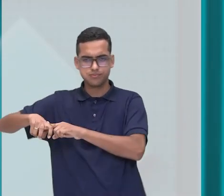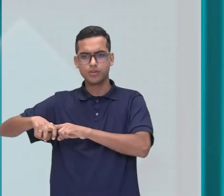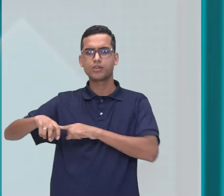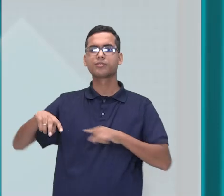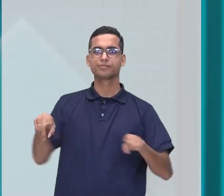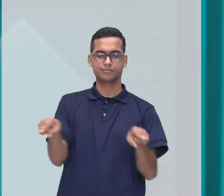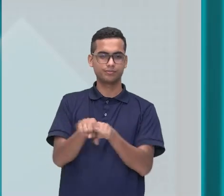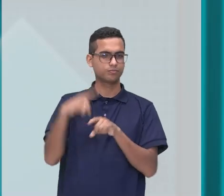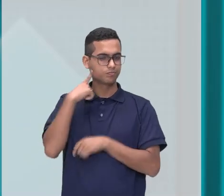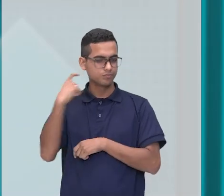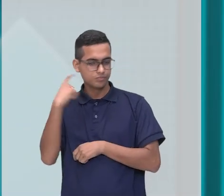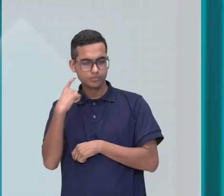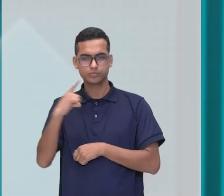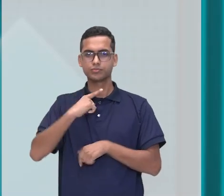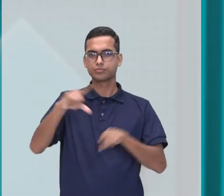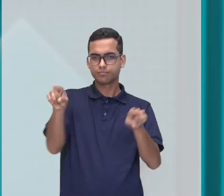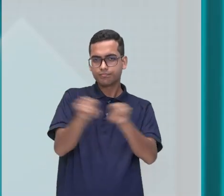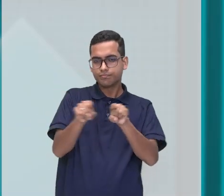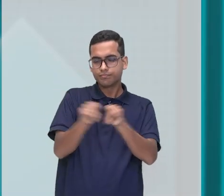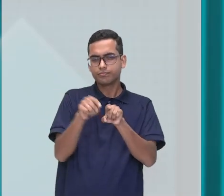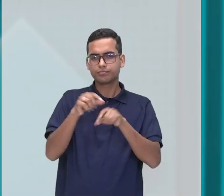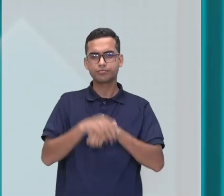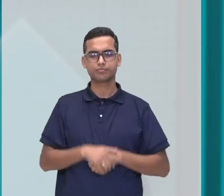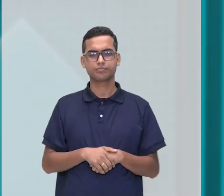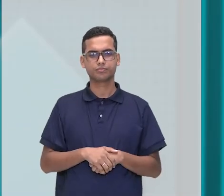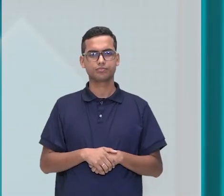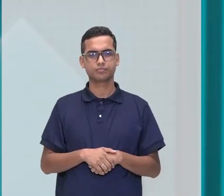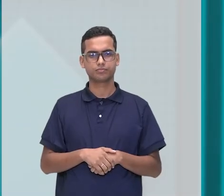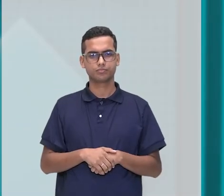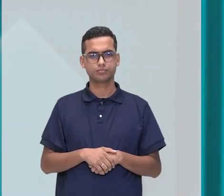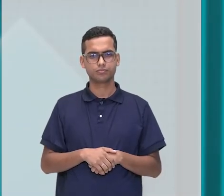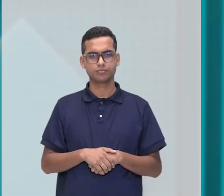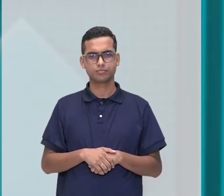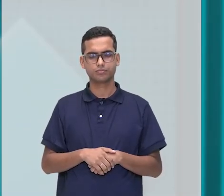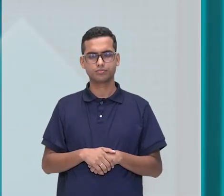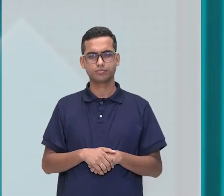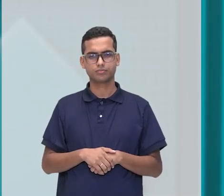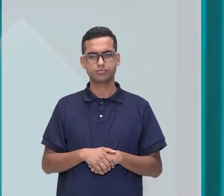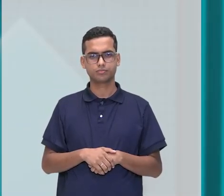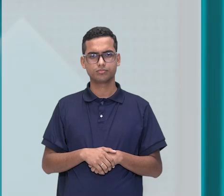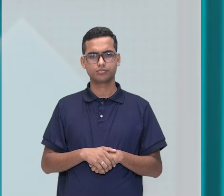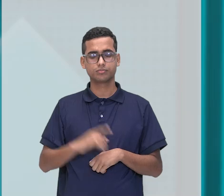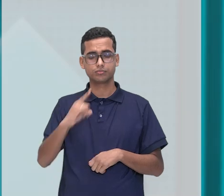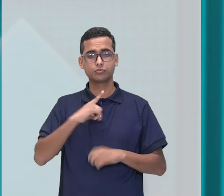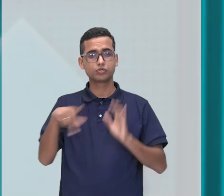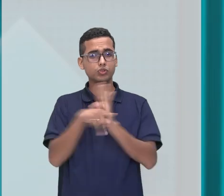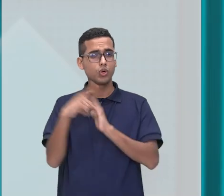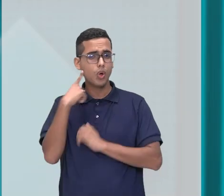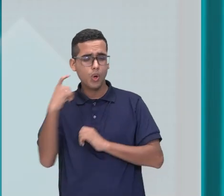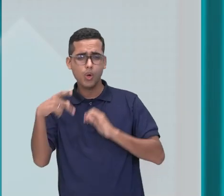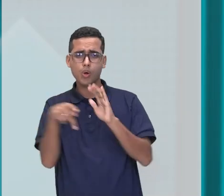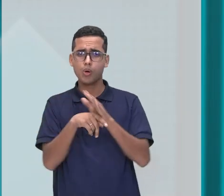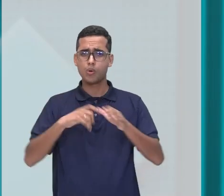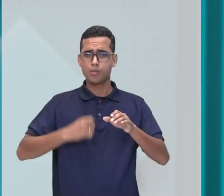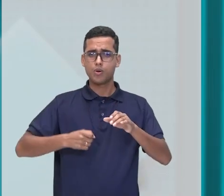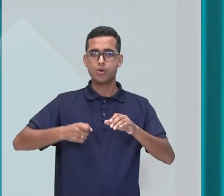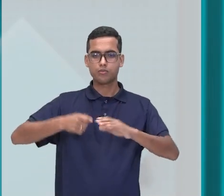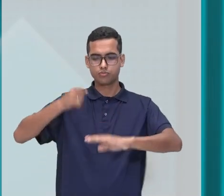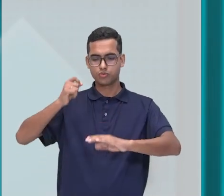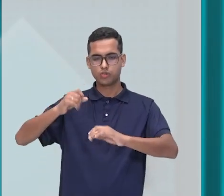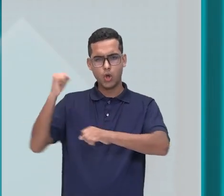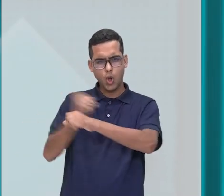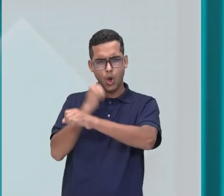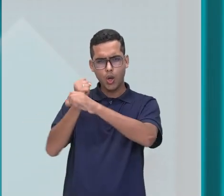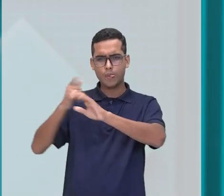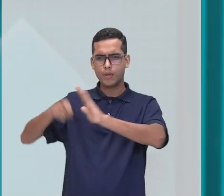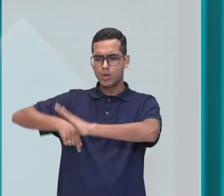temos numa construção também, ouvimos som de martelo, de serra elétrica. E nas ruas da cidade, que